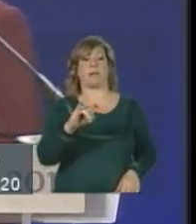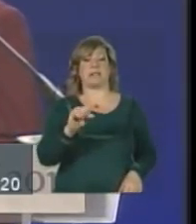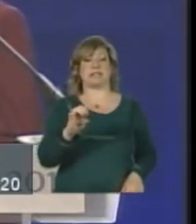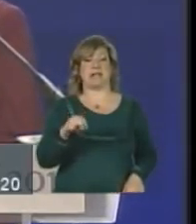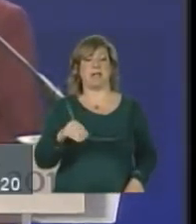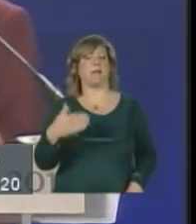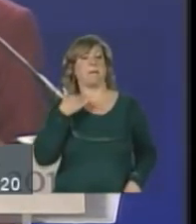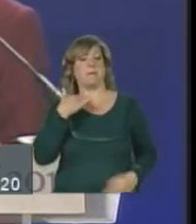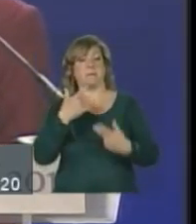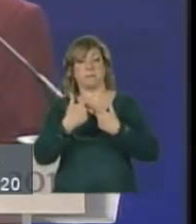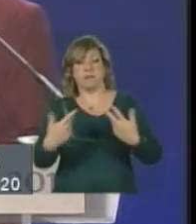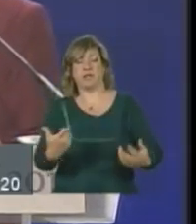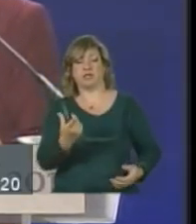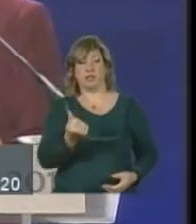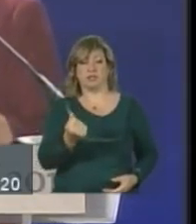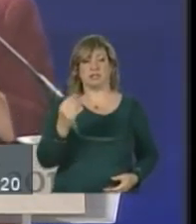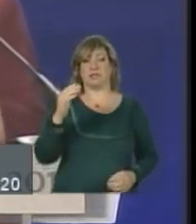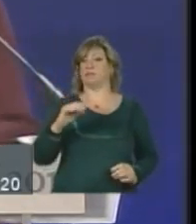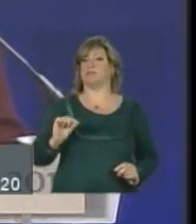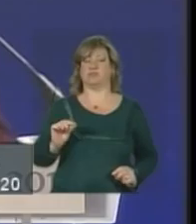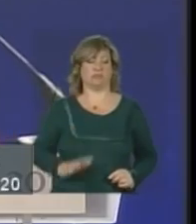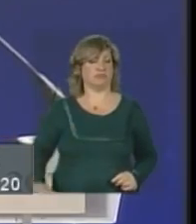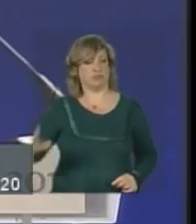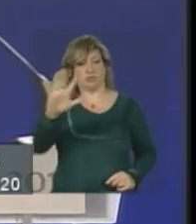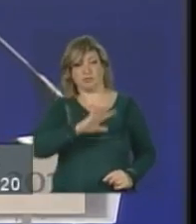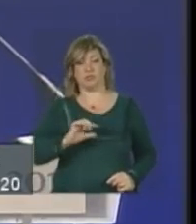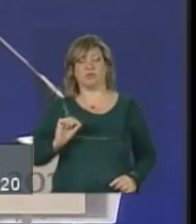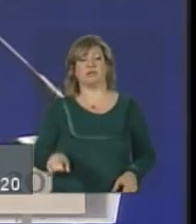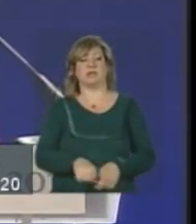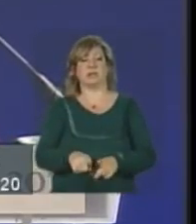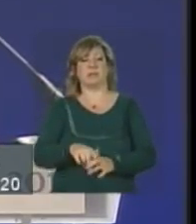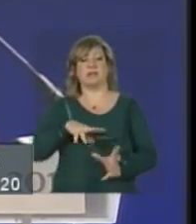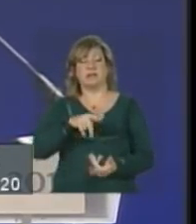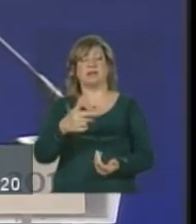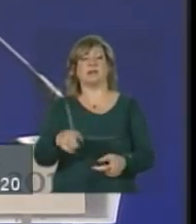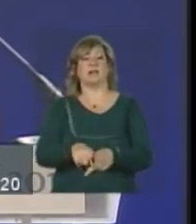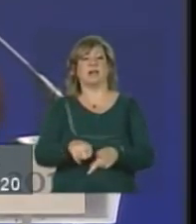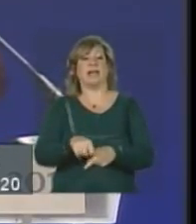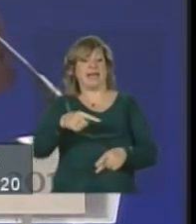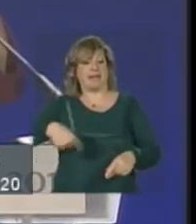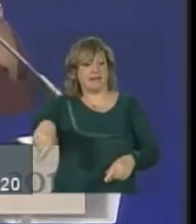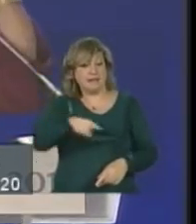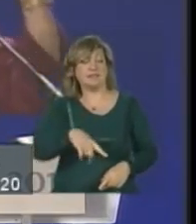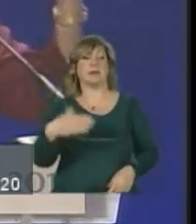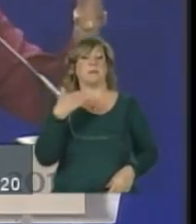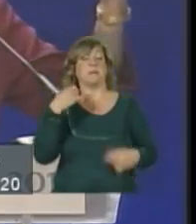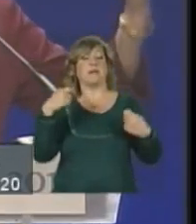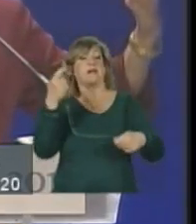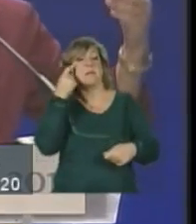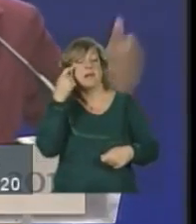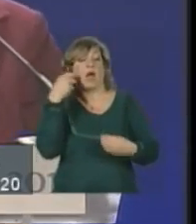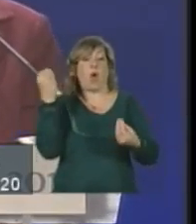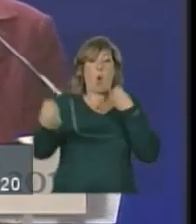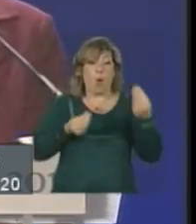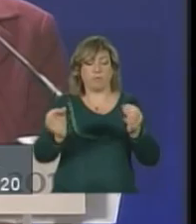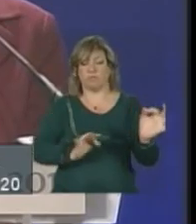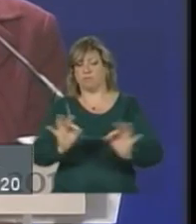reforma das outras instituições, do fato que essas instituições têm de refletir na sua